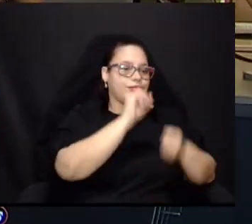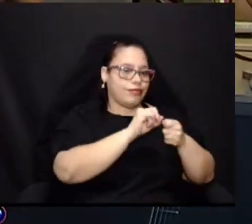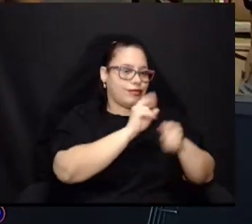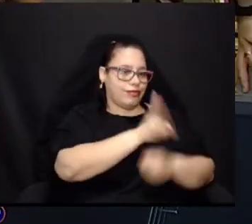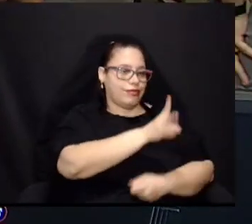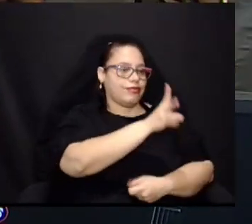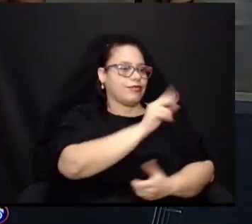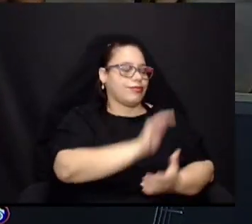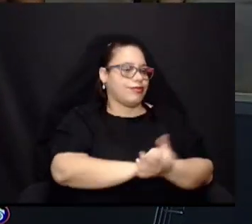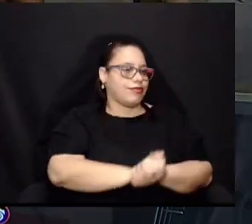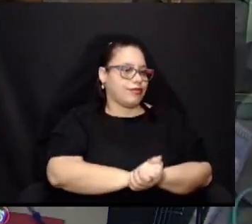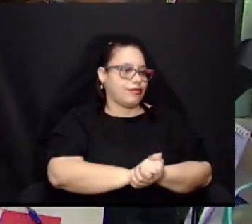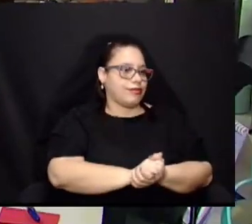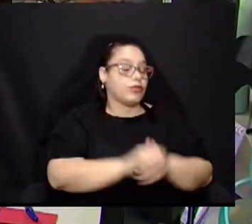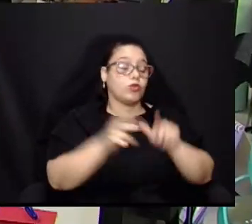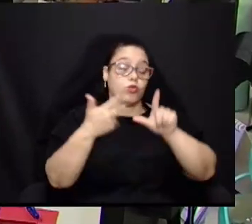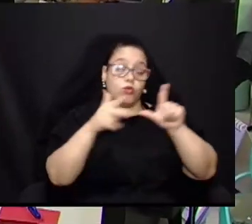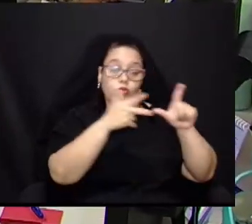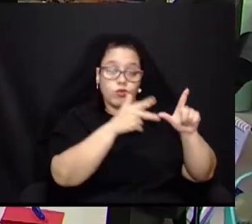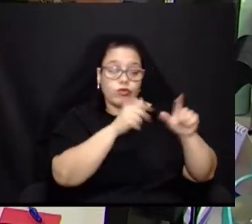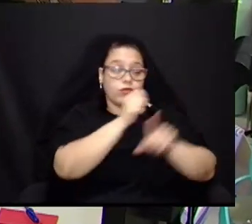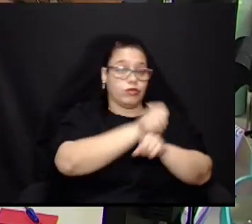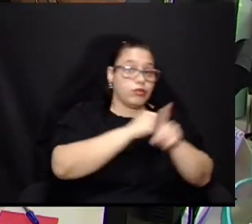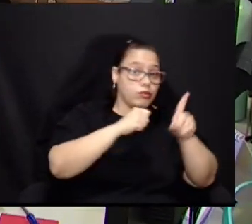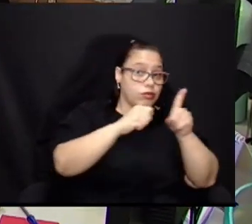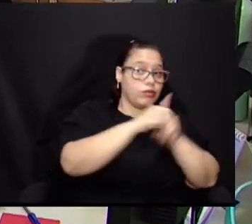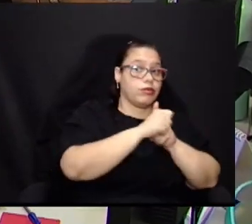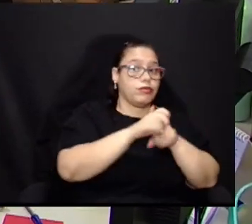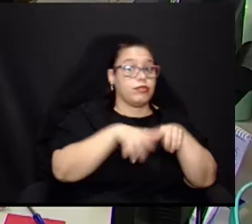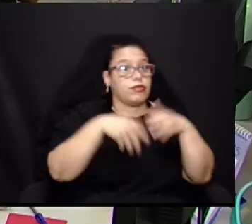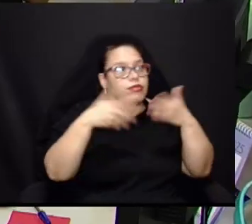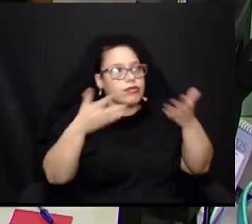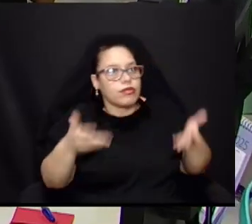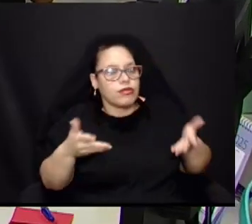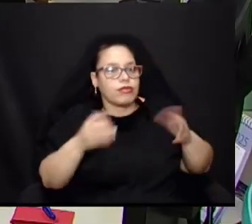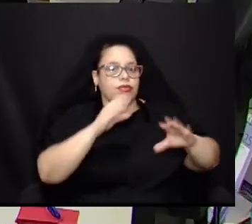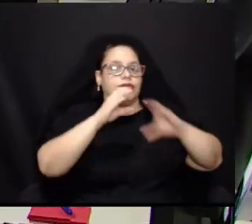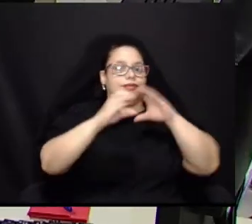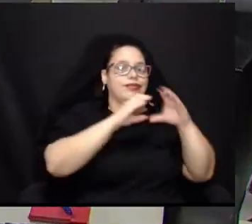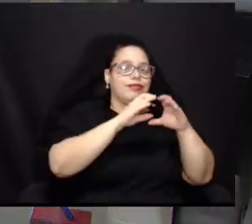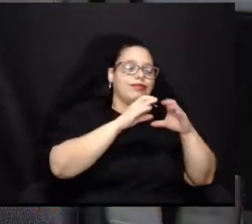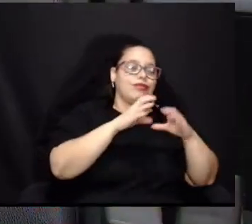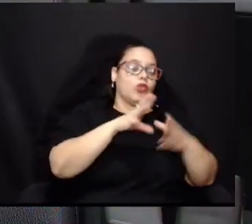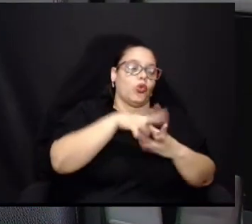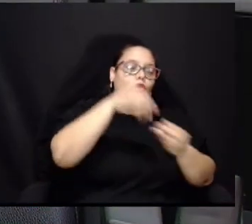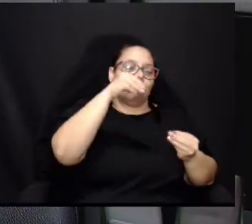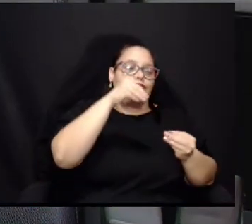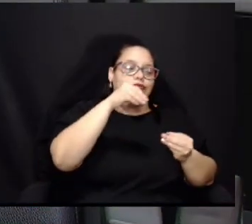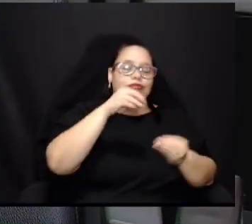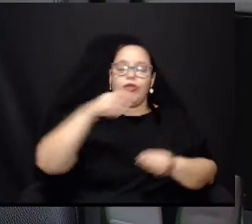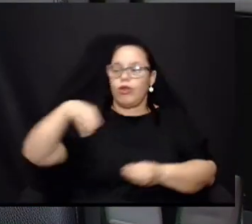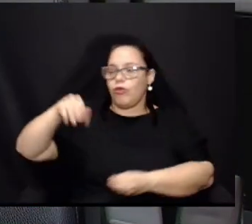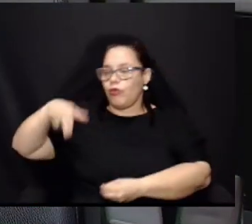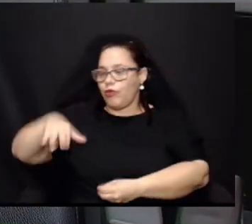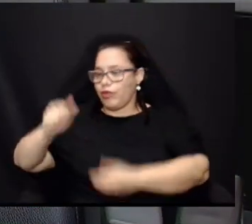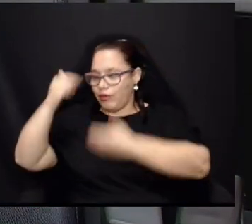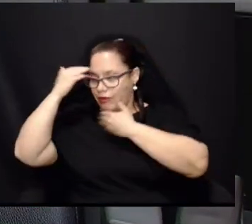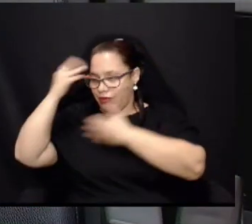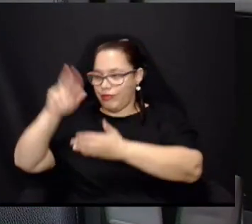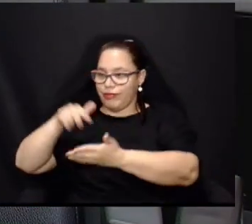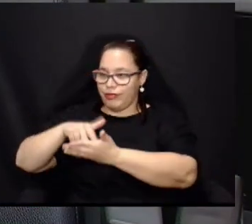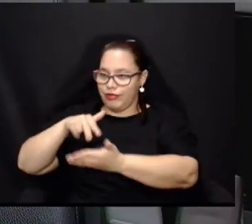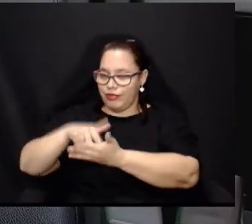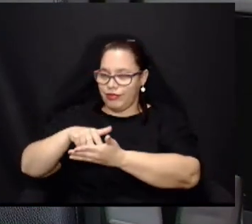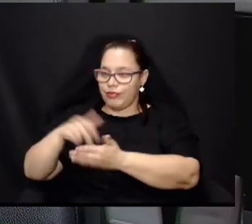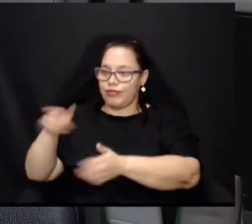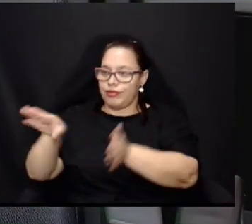para o legislativo, para a sociedade, enfim. A comunicação é a alma do negócio. Mano, então muito obrigado pela sua disponibilidade de vir aqui no Por Dentro